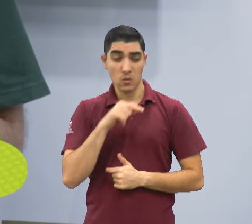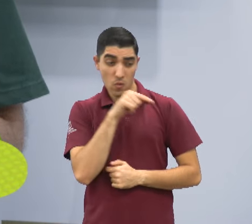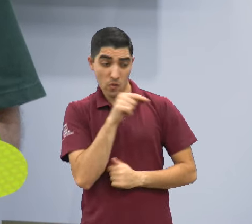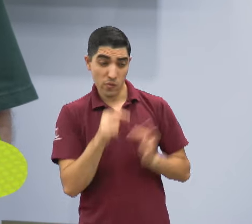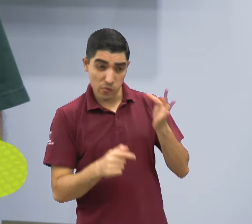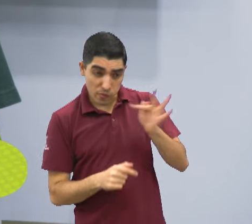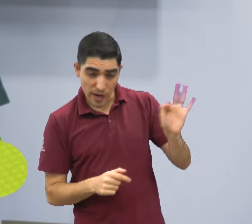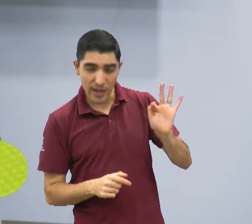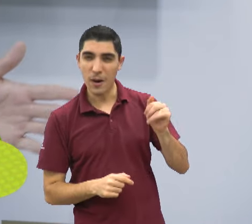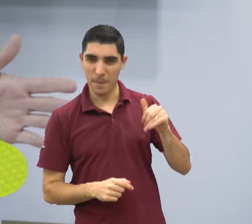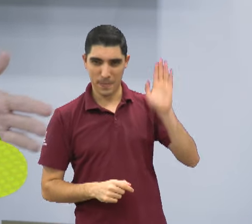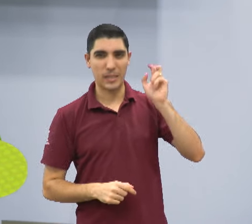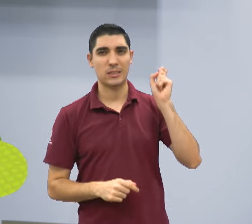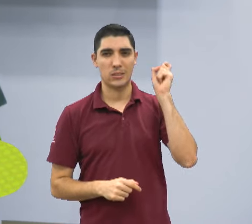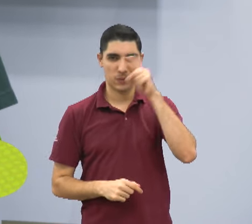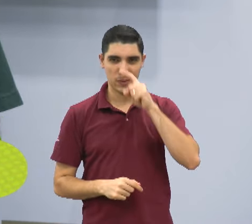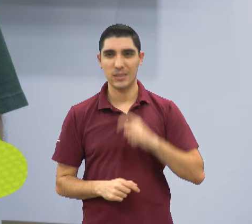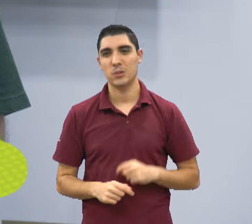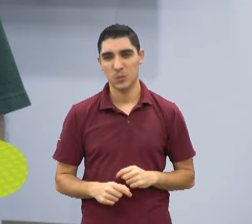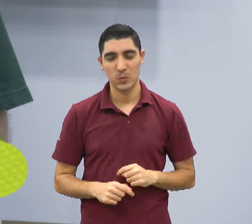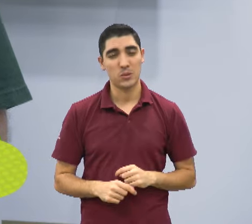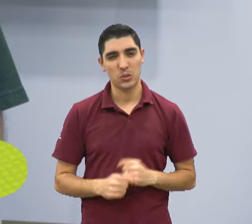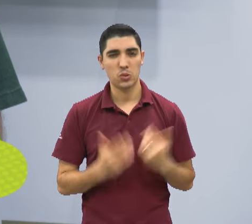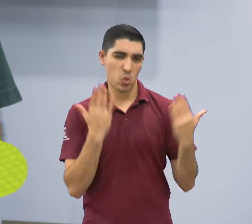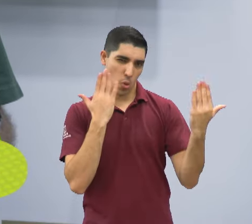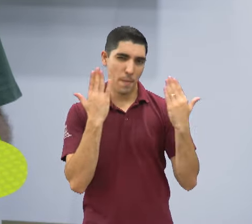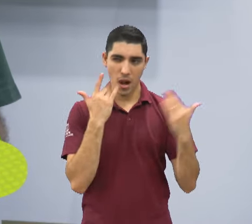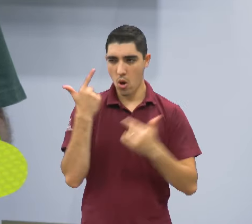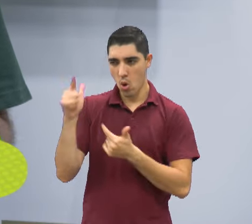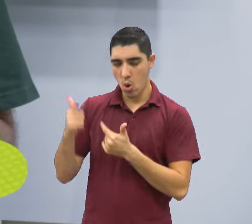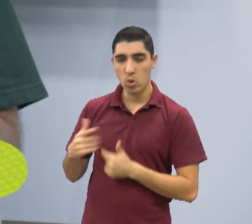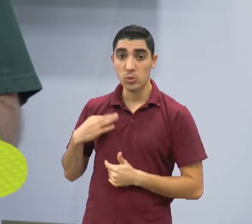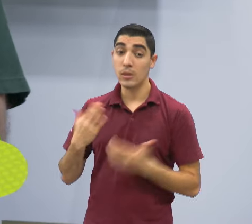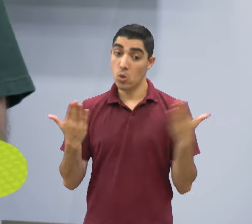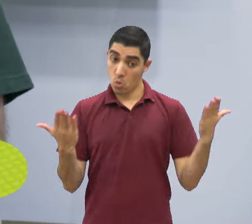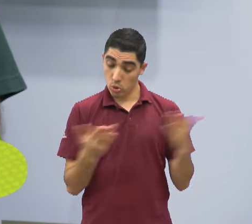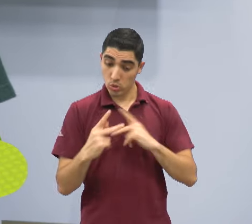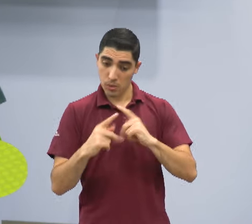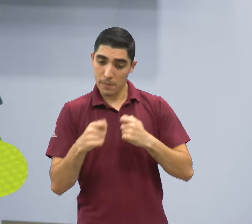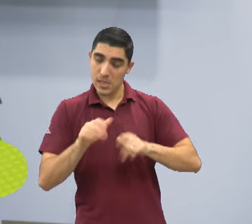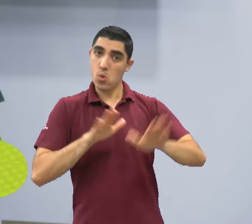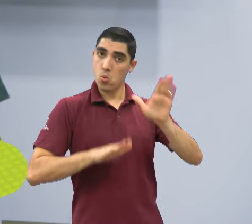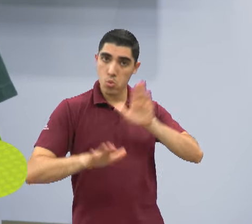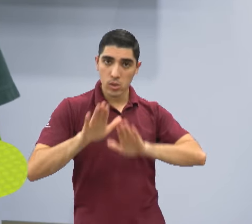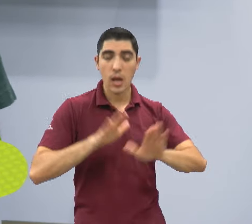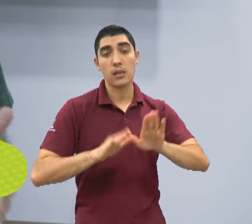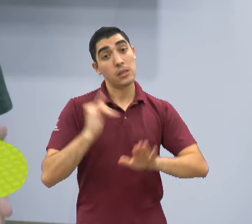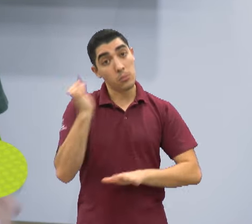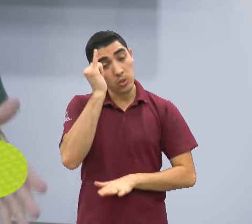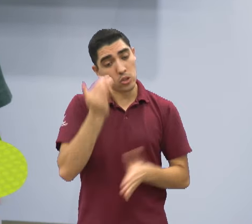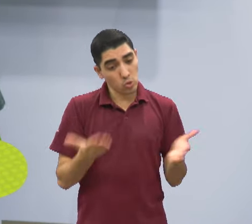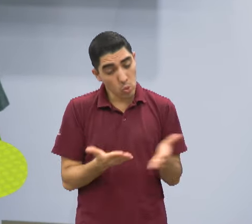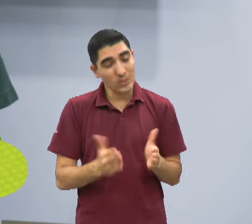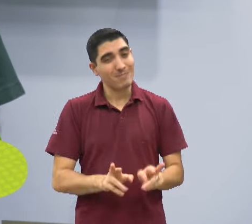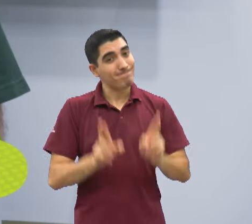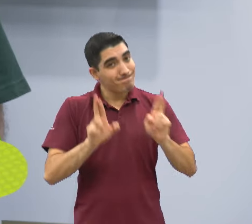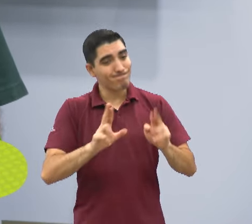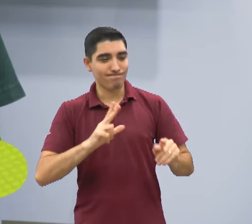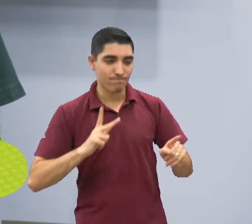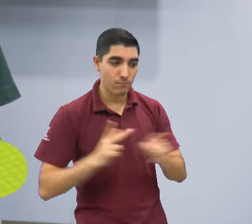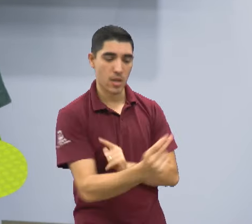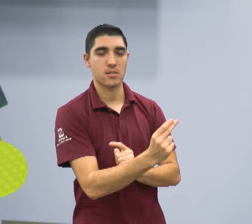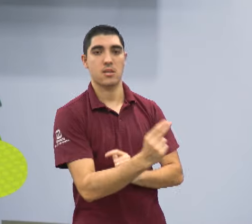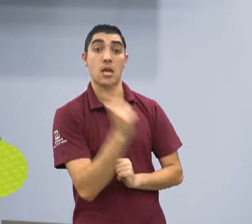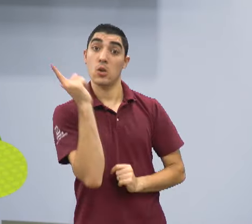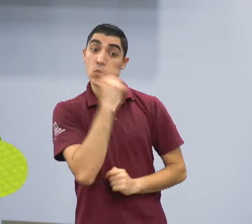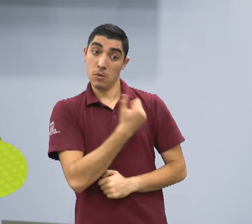aí desses retrospectos, então todo cuidado é pouco e é importante fazer o resultado, né? Vencer e vencer bem aqui o